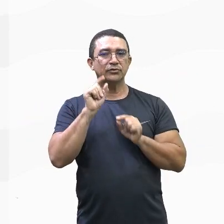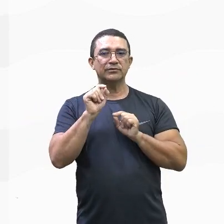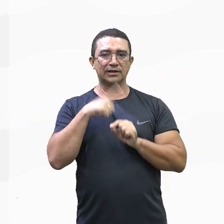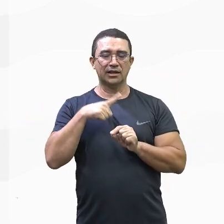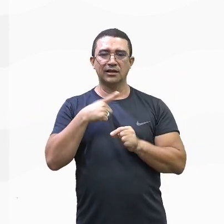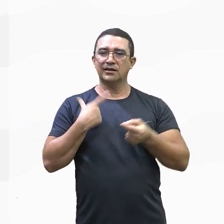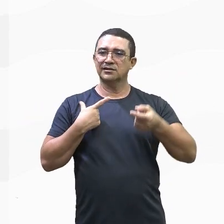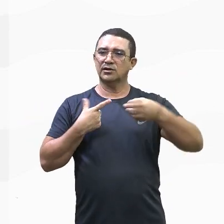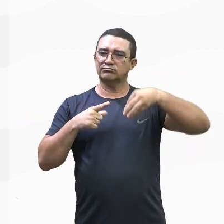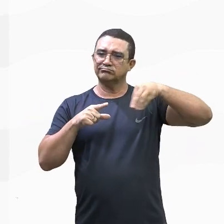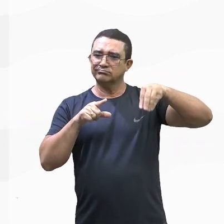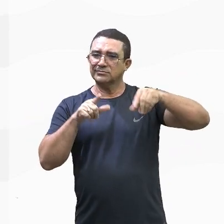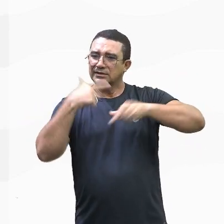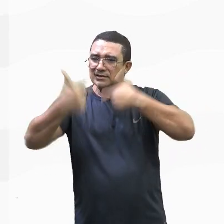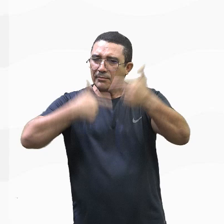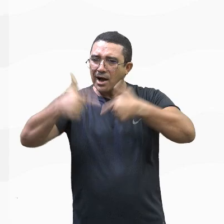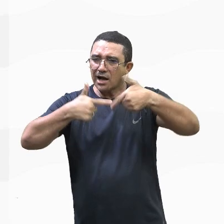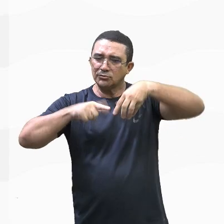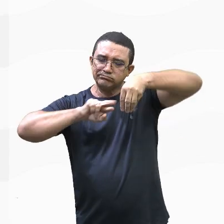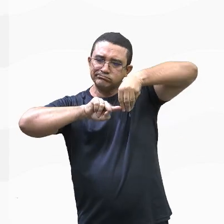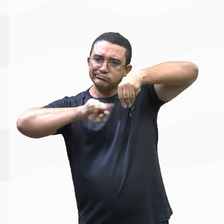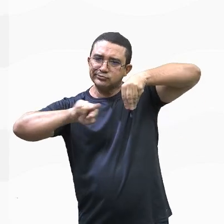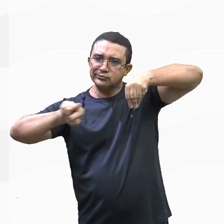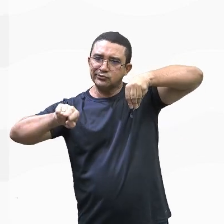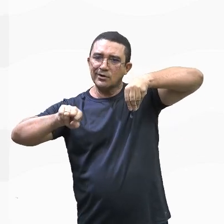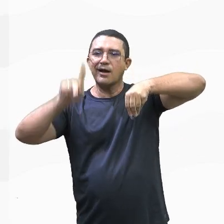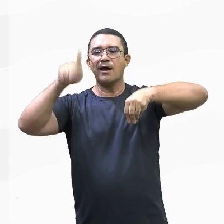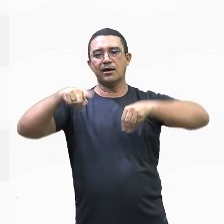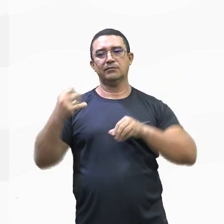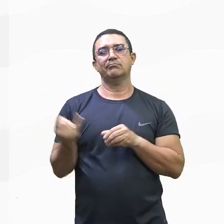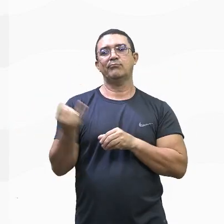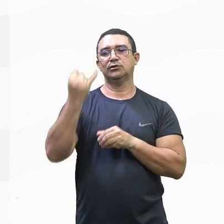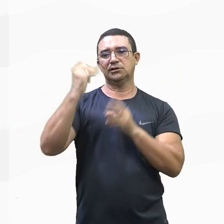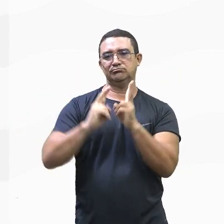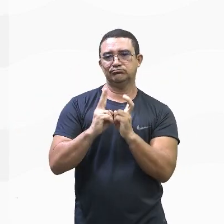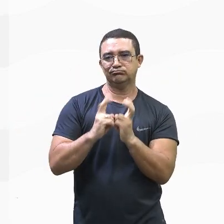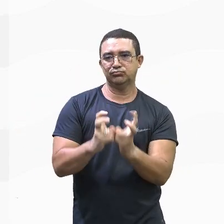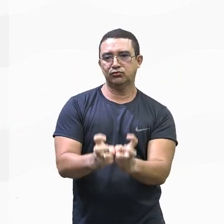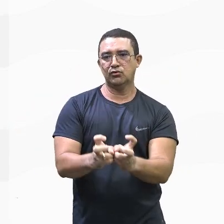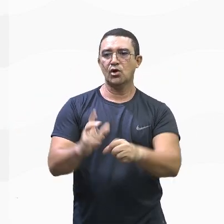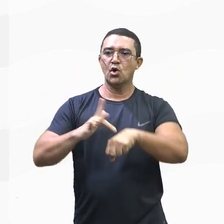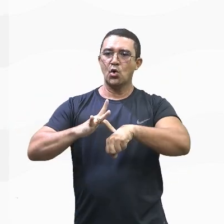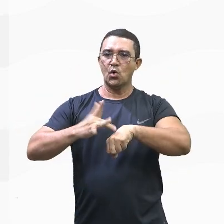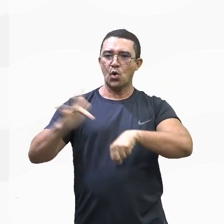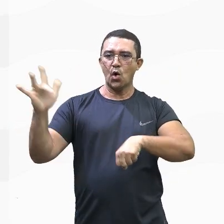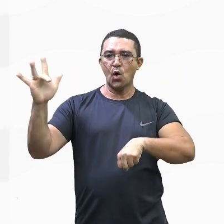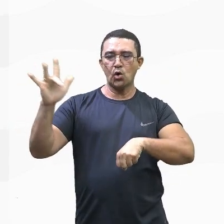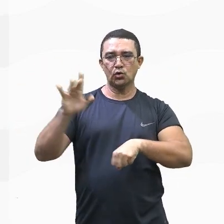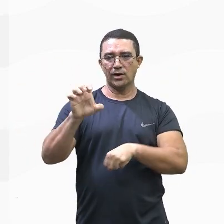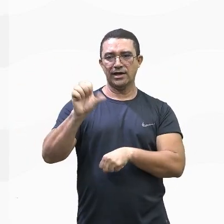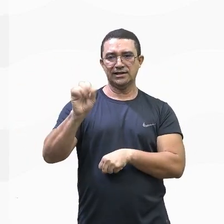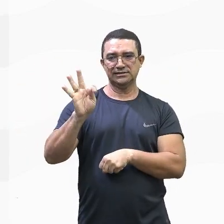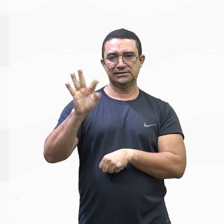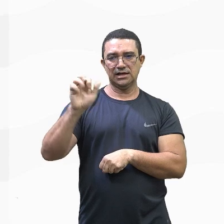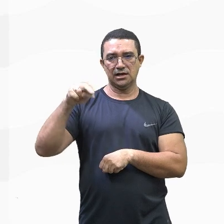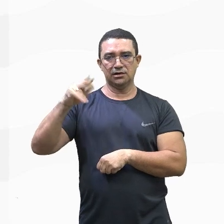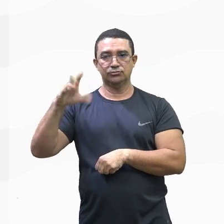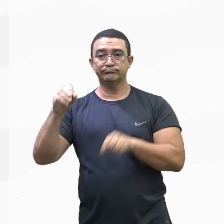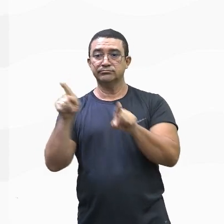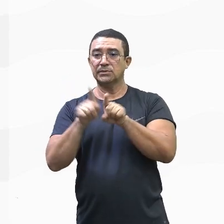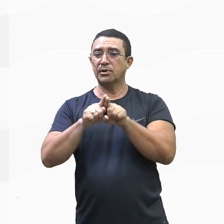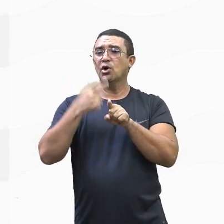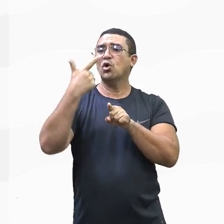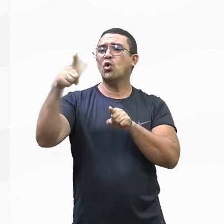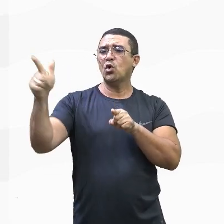A mineração é uma atividade super importante para a extração de ouro, estânio e outros minerais.